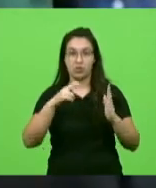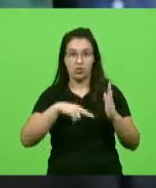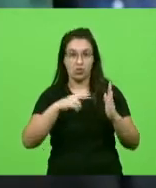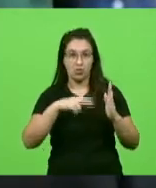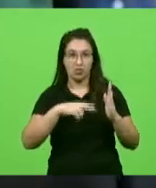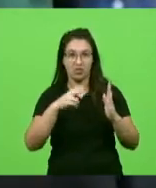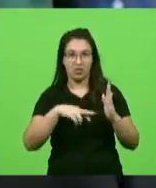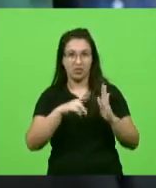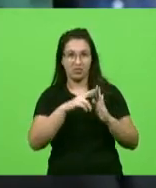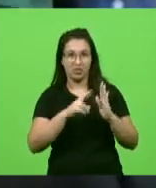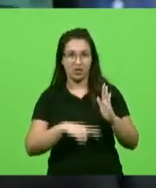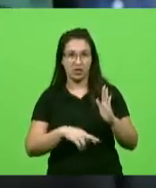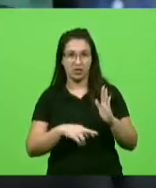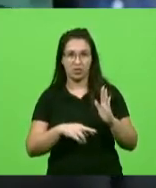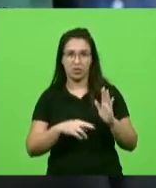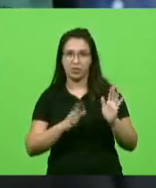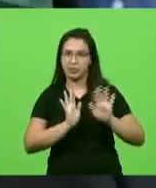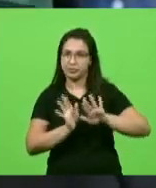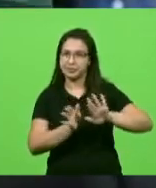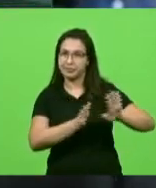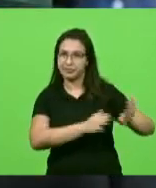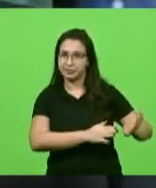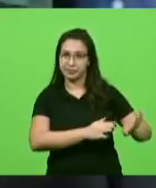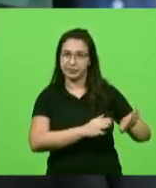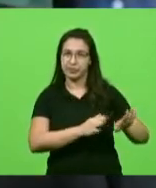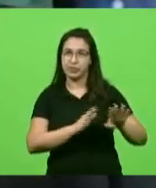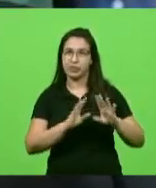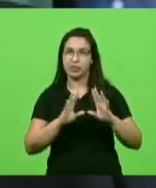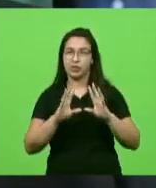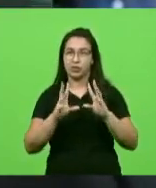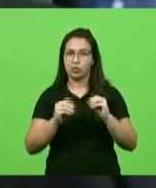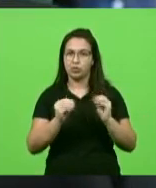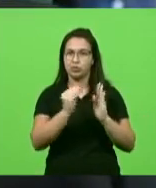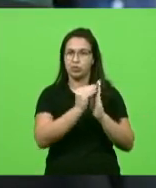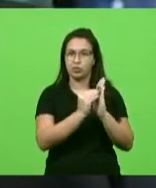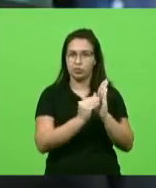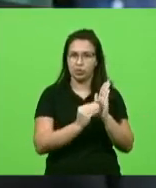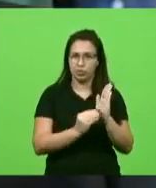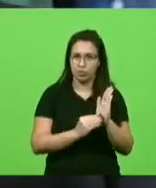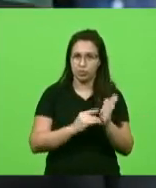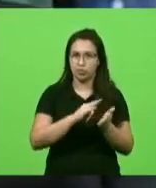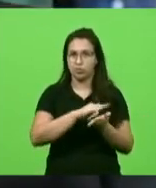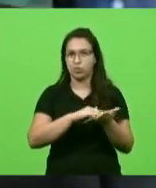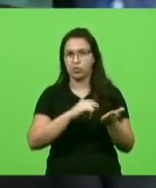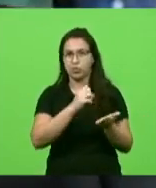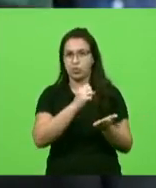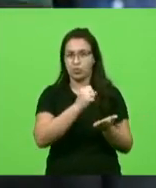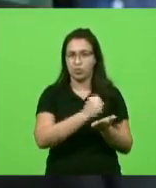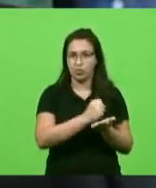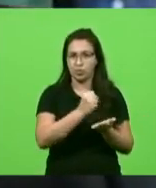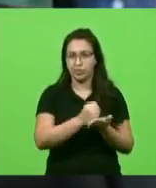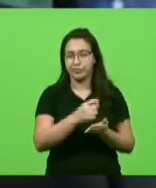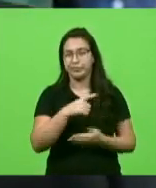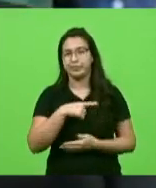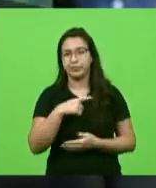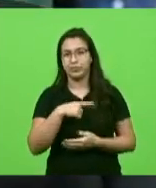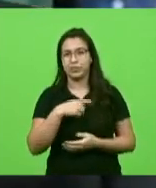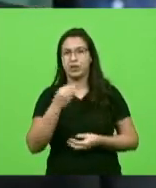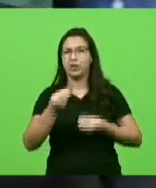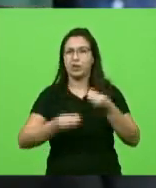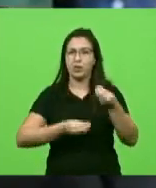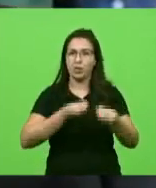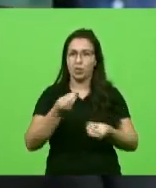o relatório onde posto de forma minuciosa todos os passos e documentos acostados durante os procedimentos adotados